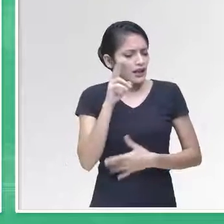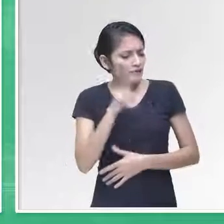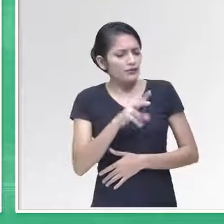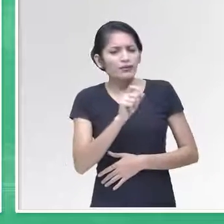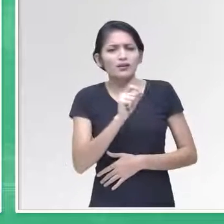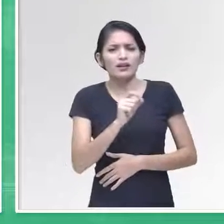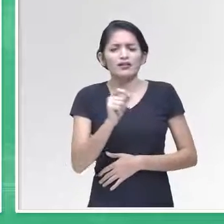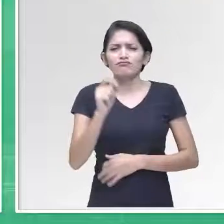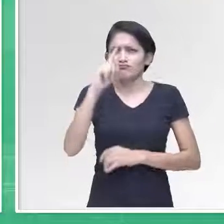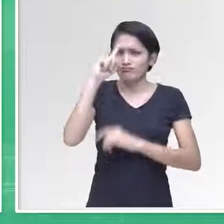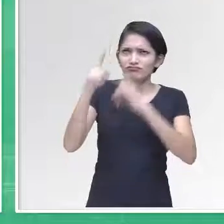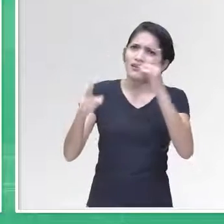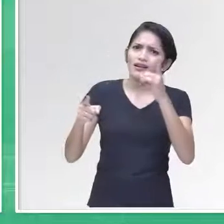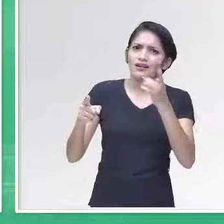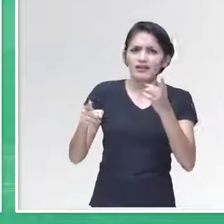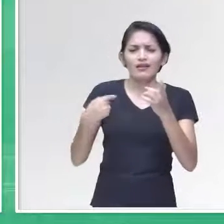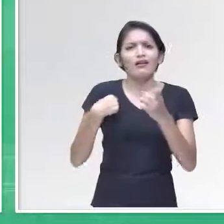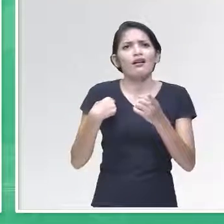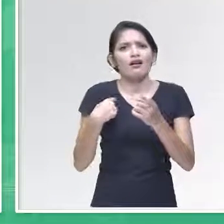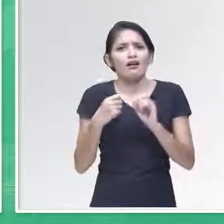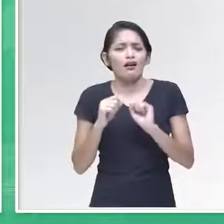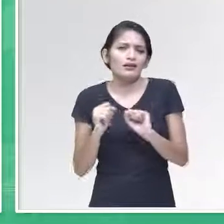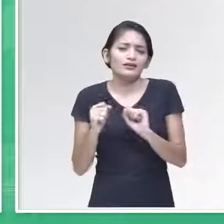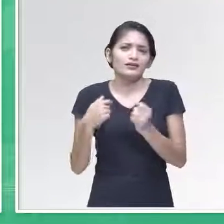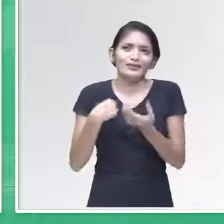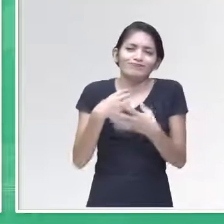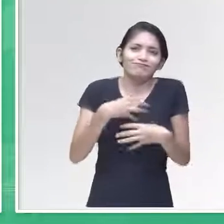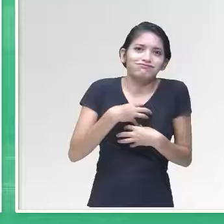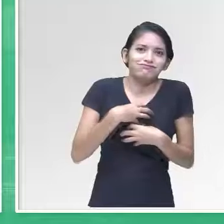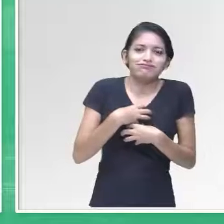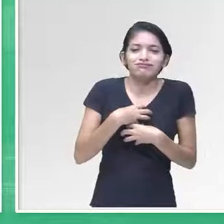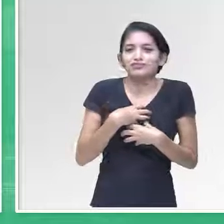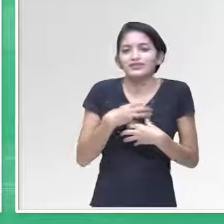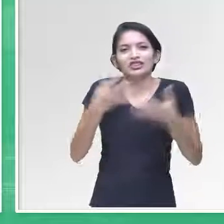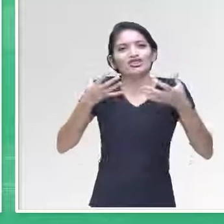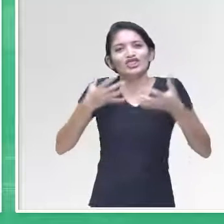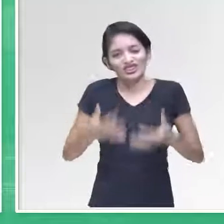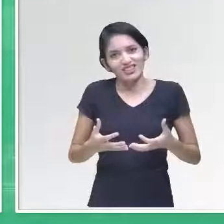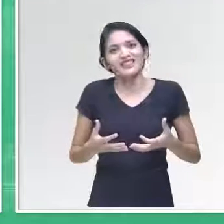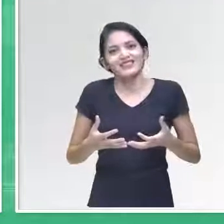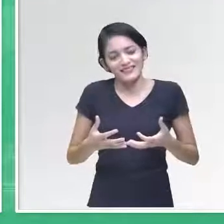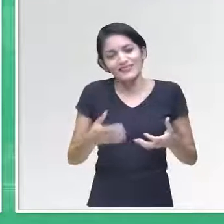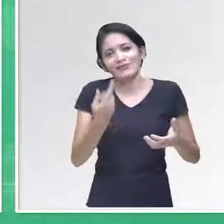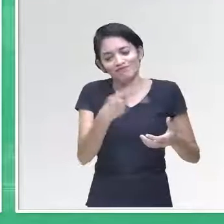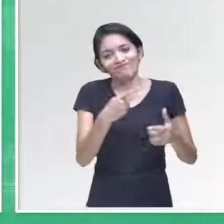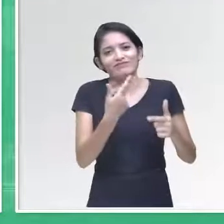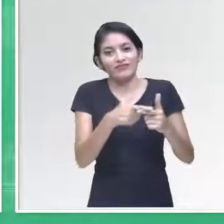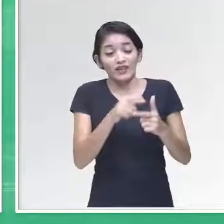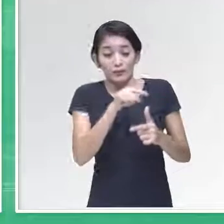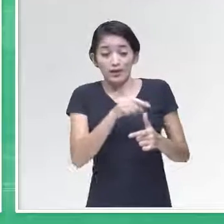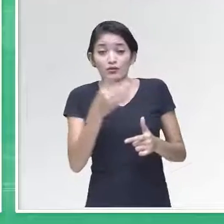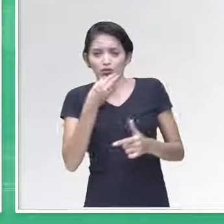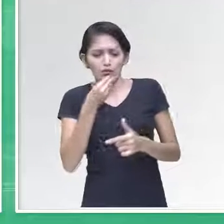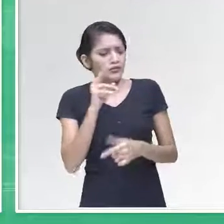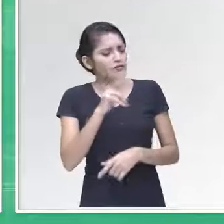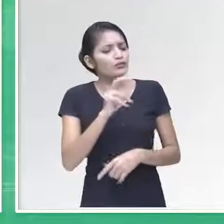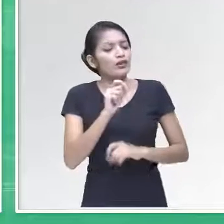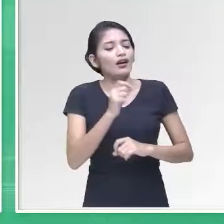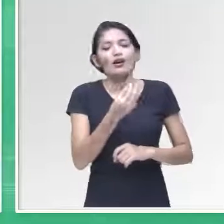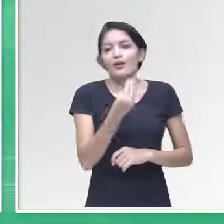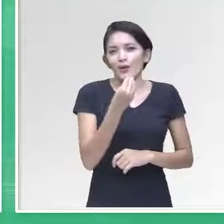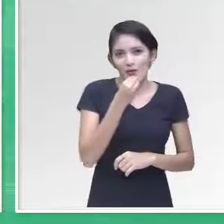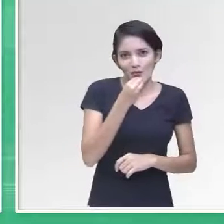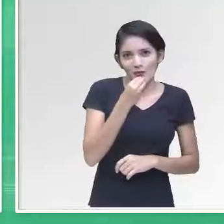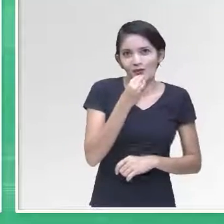era uma ideia, né? Eu teria ficado muito chateado com aquela situação, mas ele não. Ele viu ali uma oportunidade de